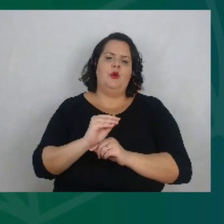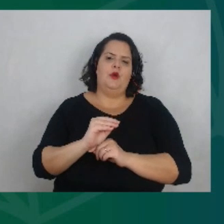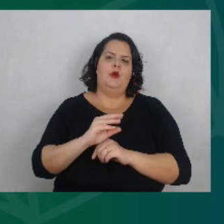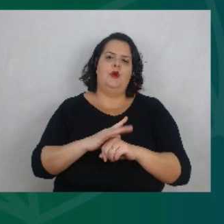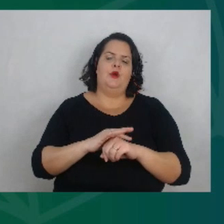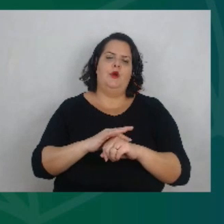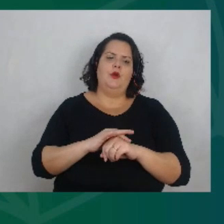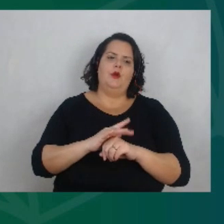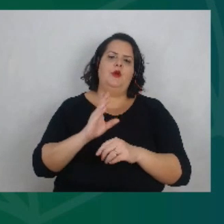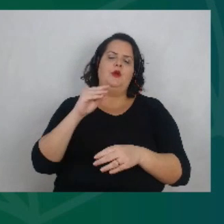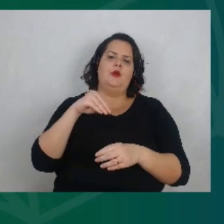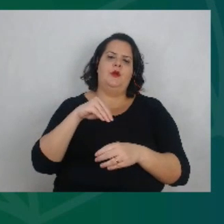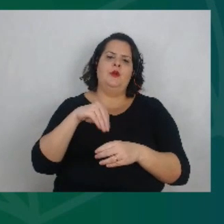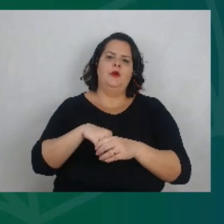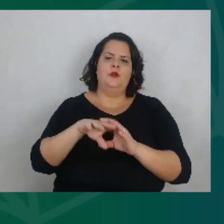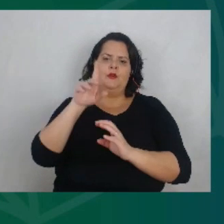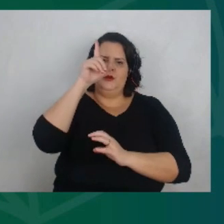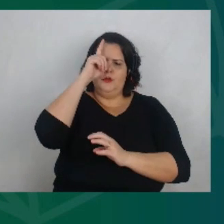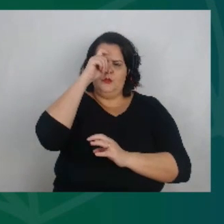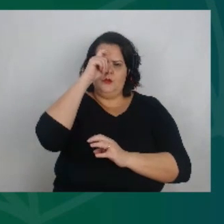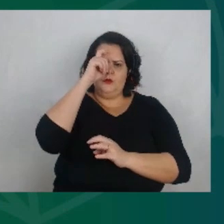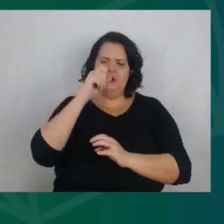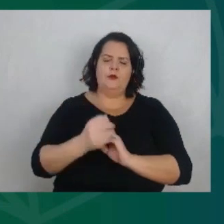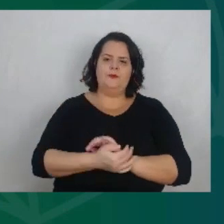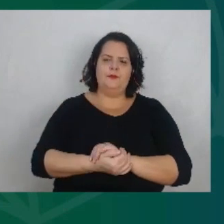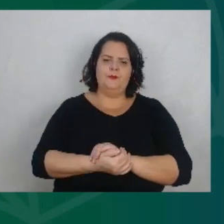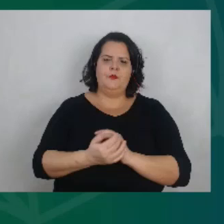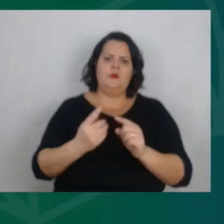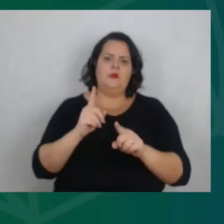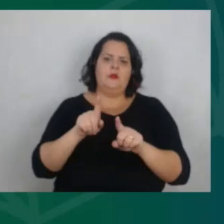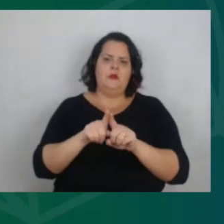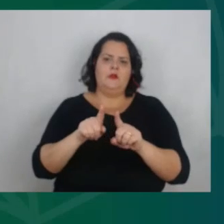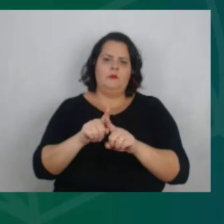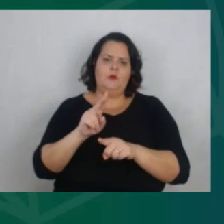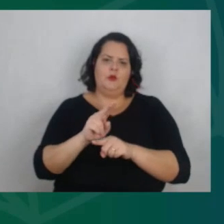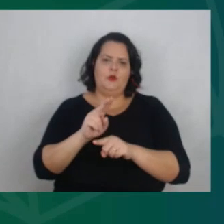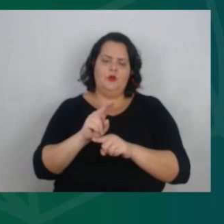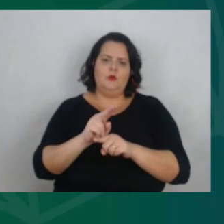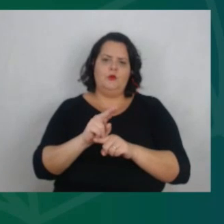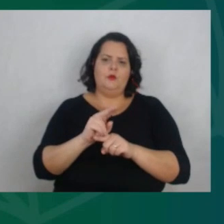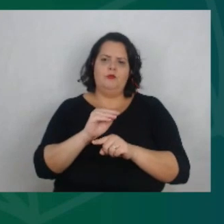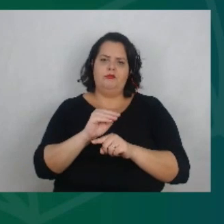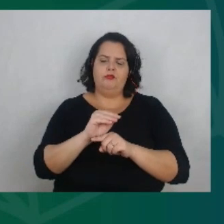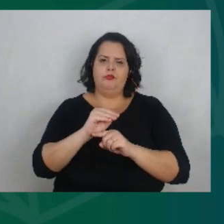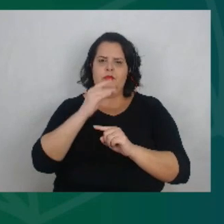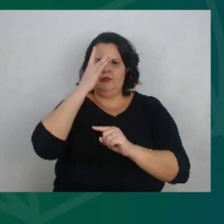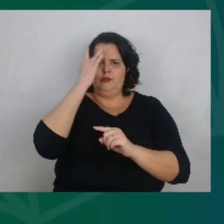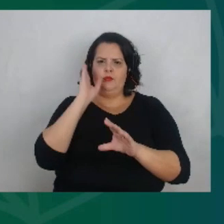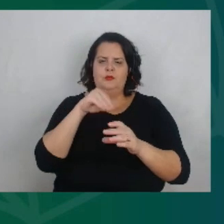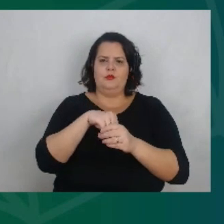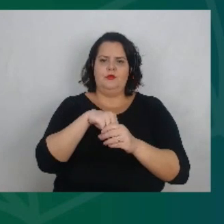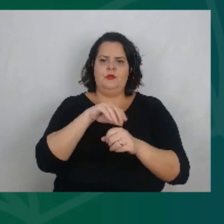sobretudo o paciente em UTI, que é a professora Sandra, nossa diretora técnica.